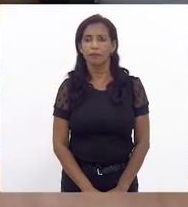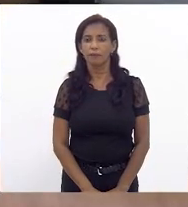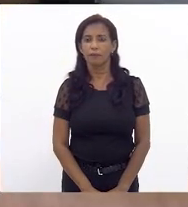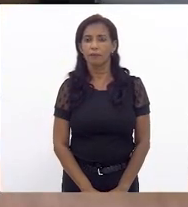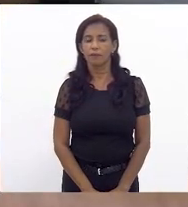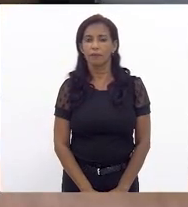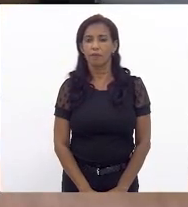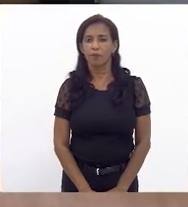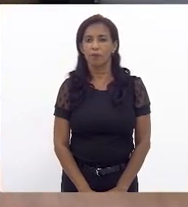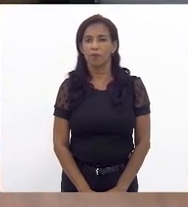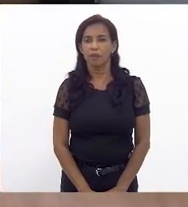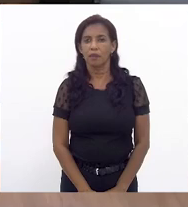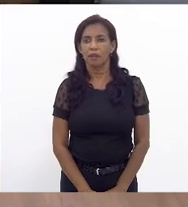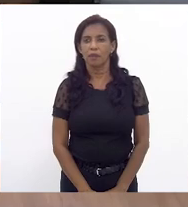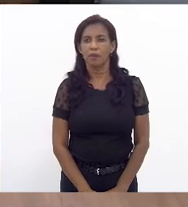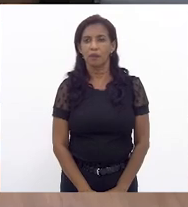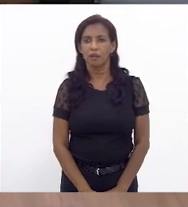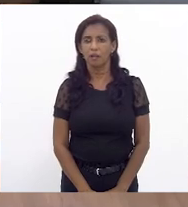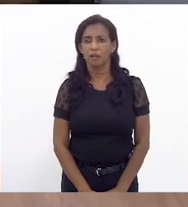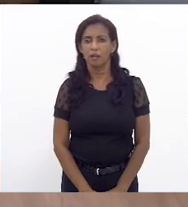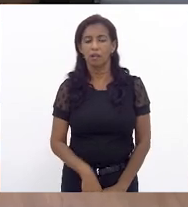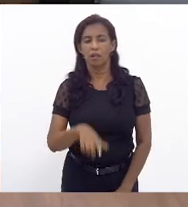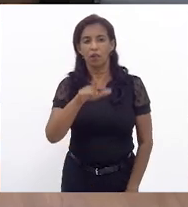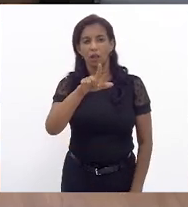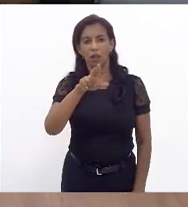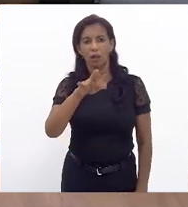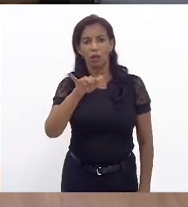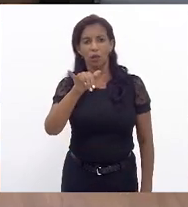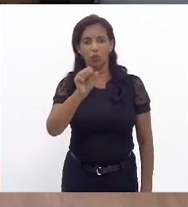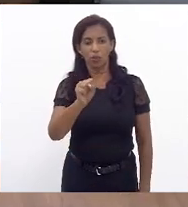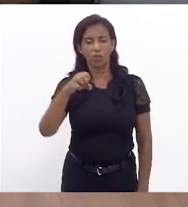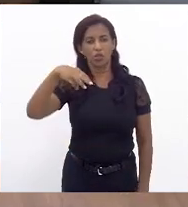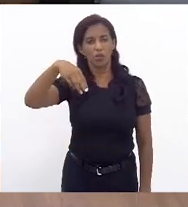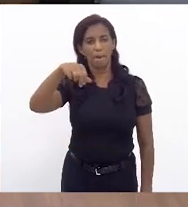Deputada Lucinha. Deputado Luiz Martins.